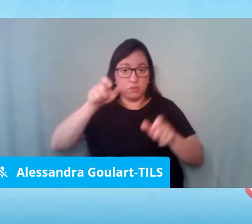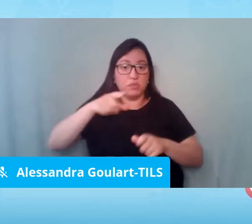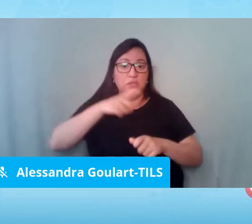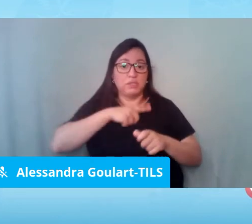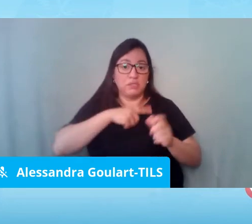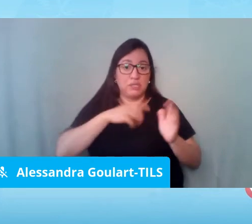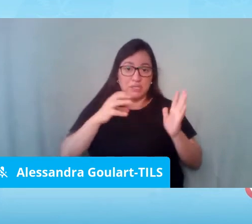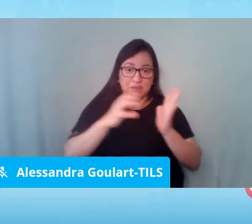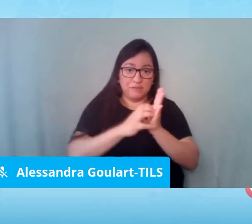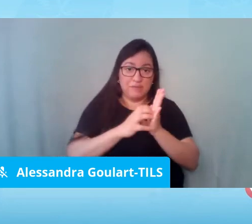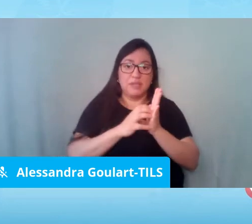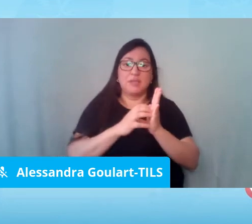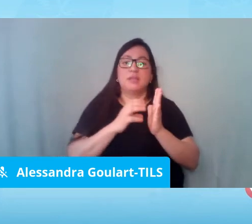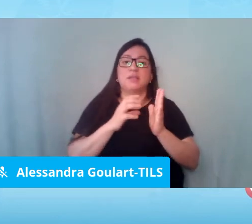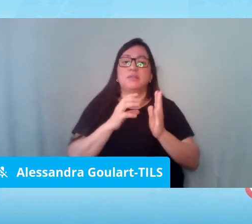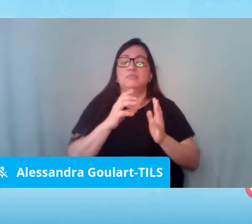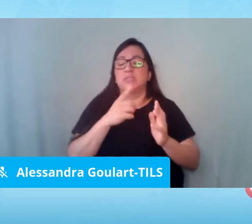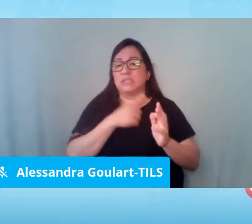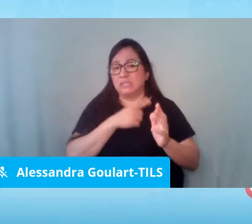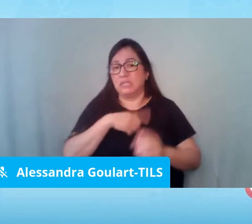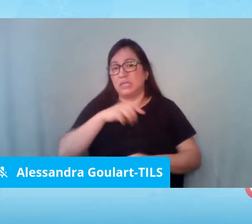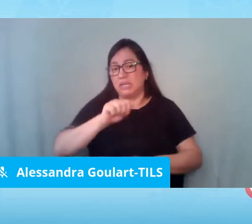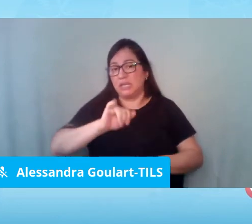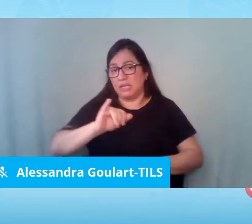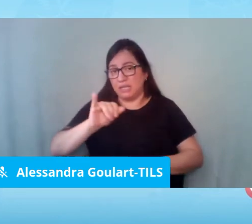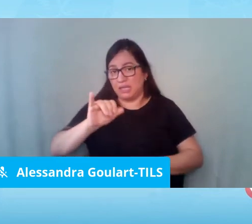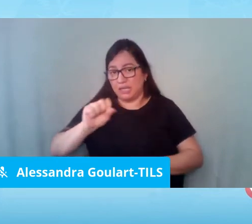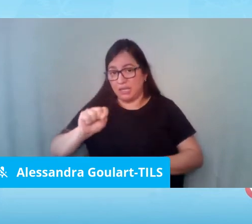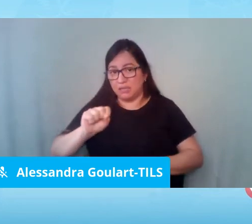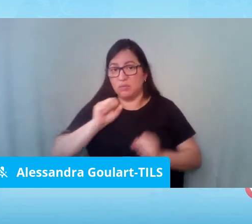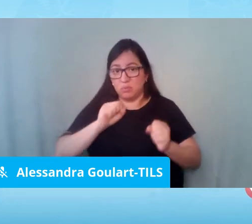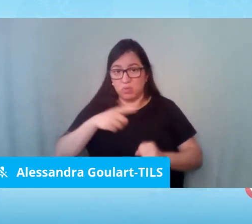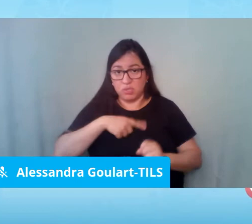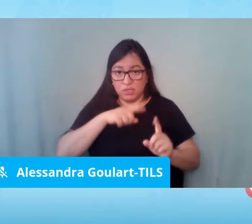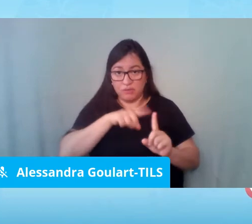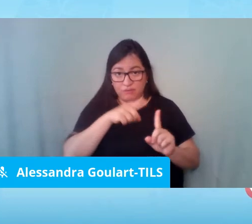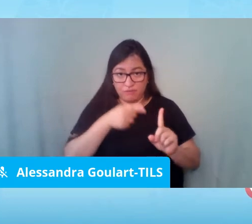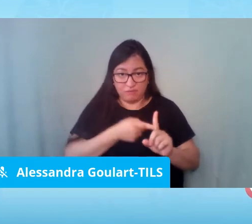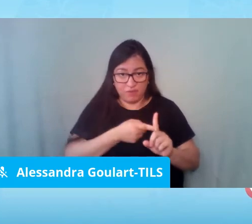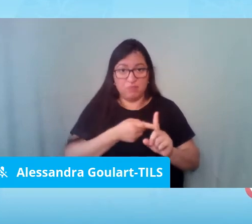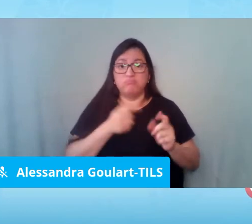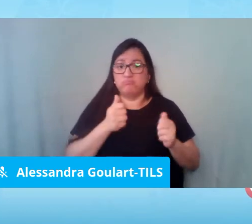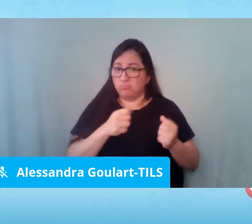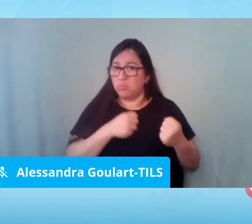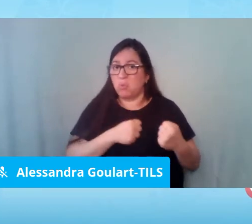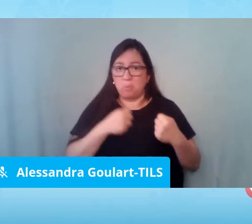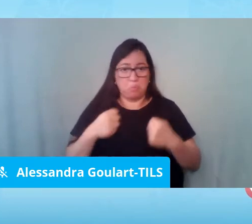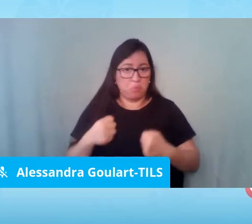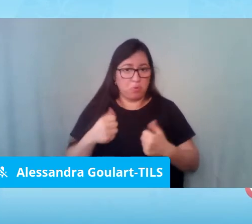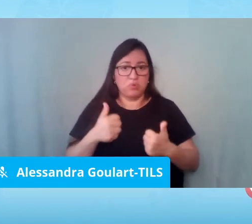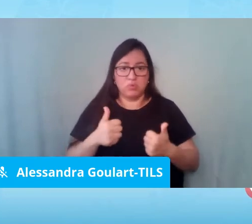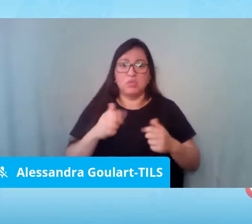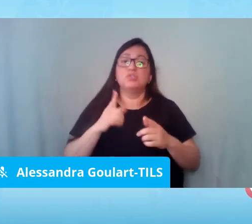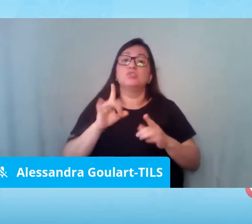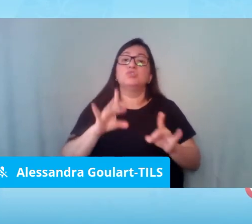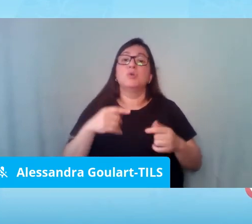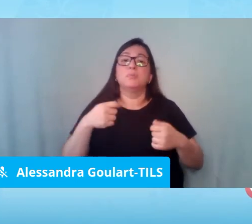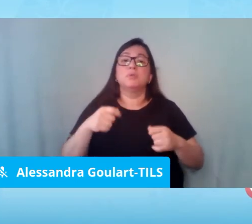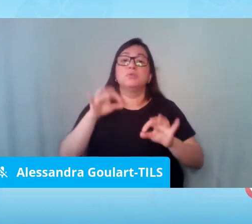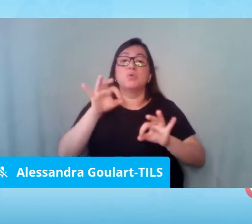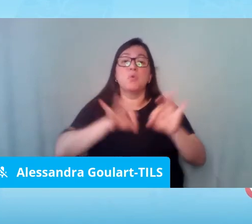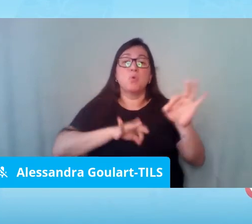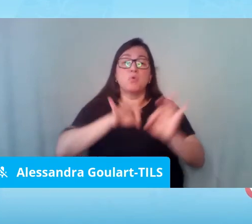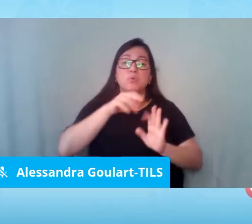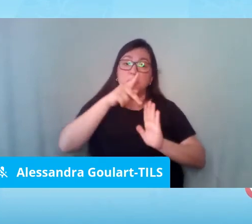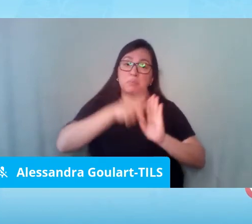com HIV/AIDS e têm AIDS, elas podem ter filhos. Se elas desejam ter filhos, a gestação ela vai ter que ser planejada, ela